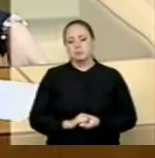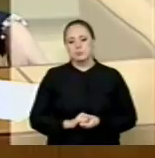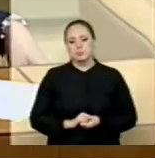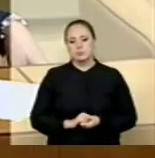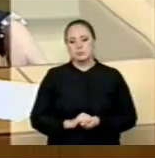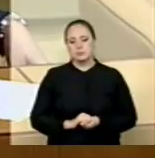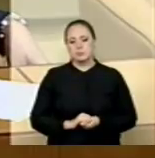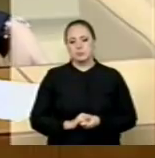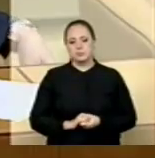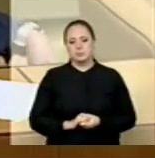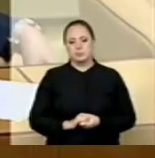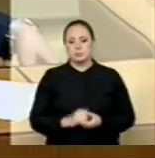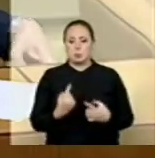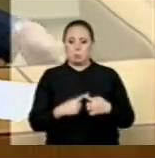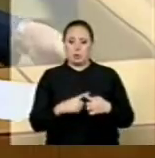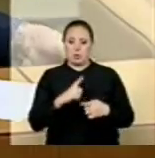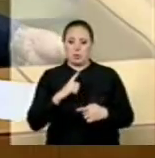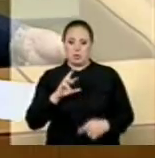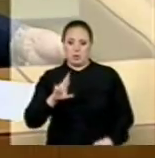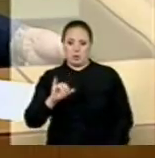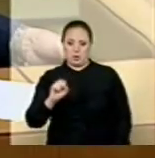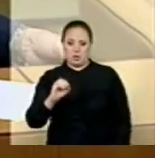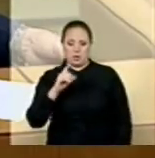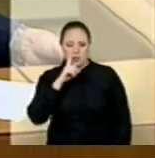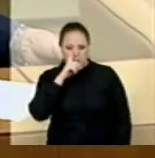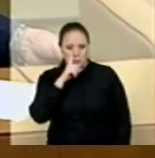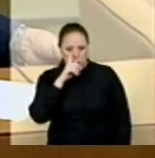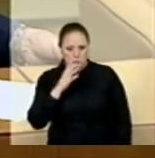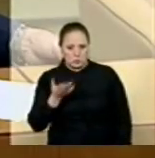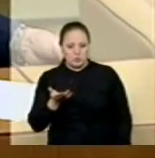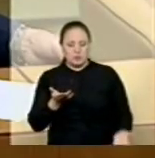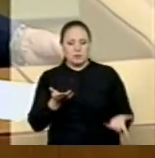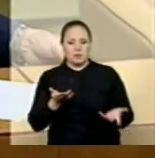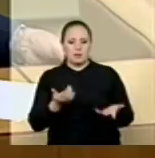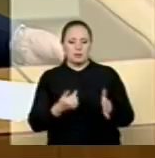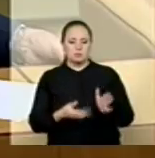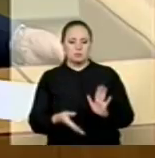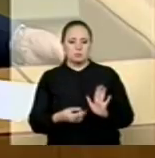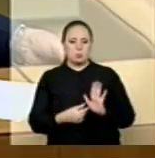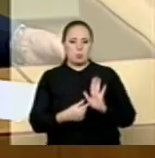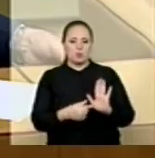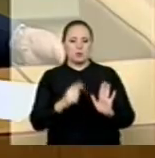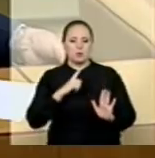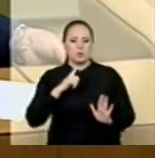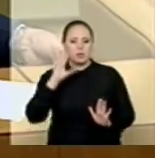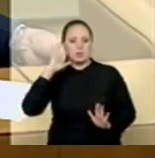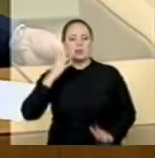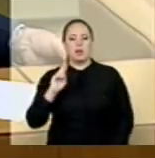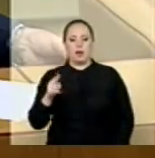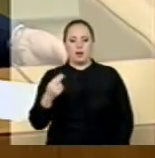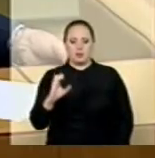Sob o ângulo do risco, cita que decidido, né, no habeas corpus